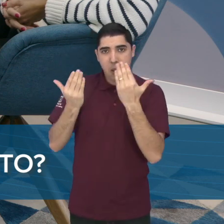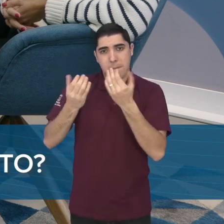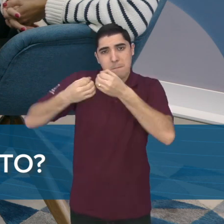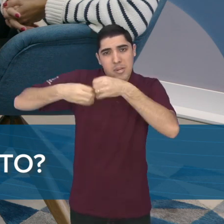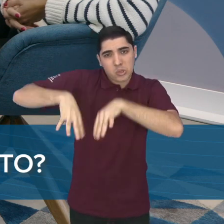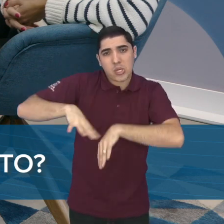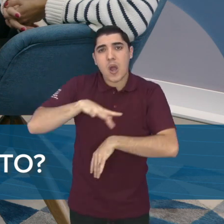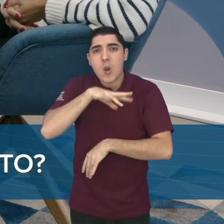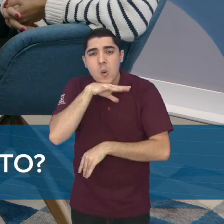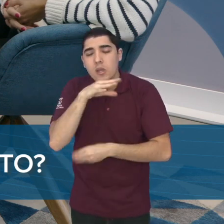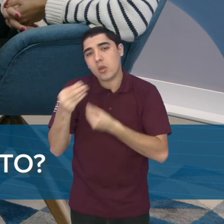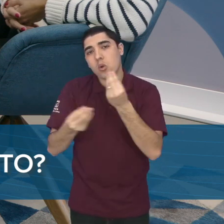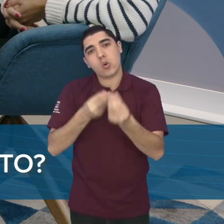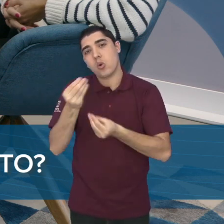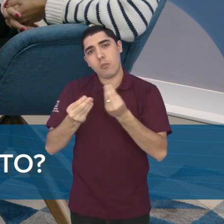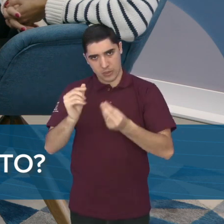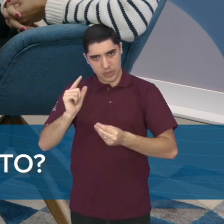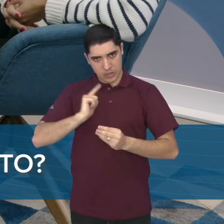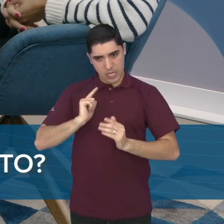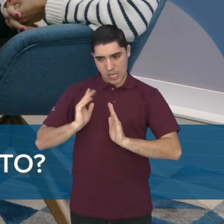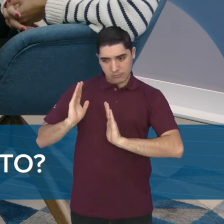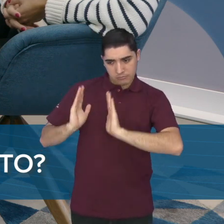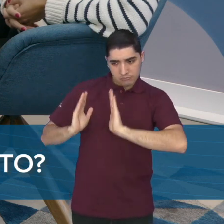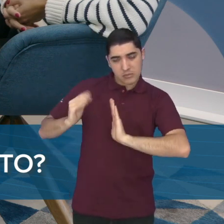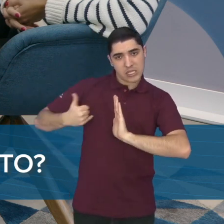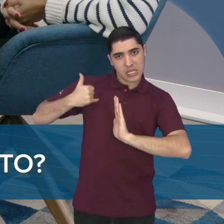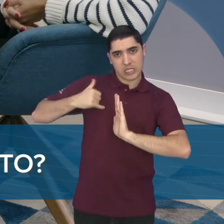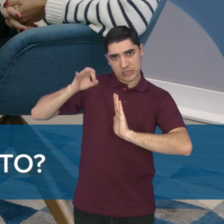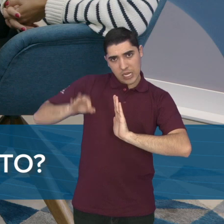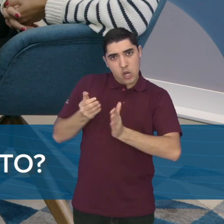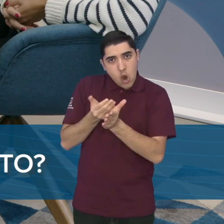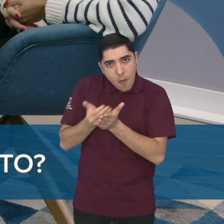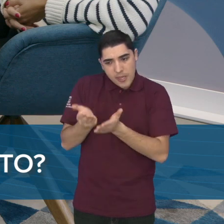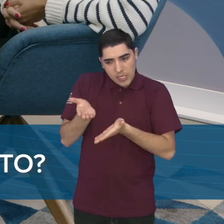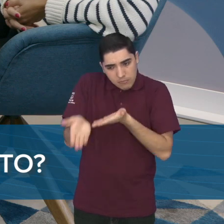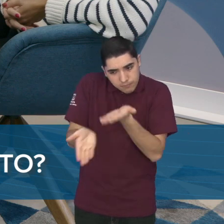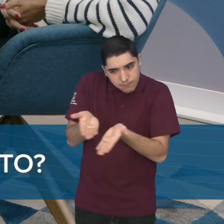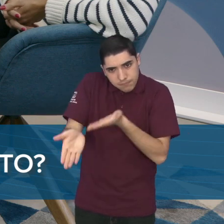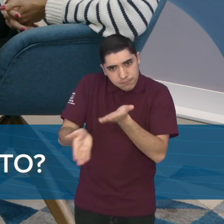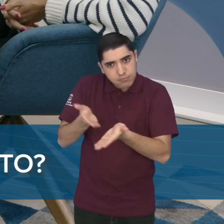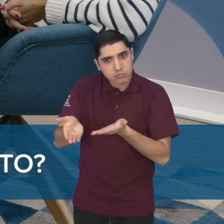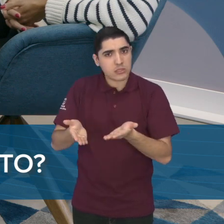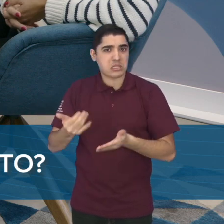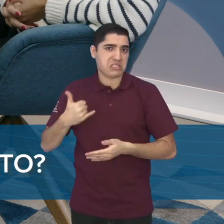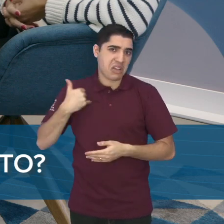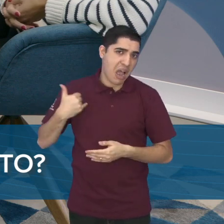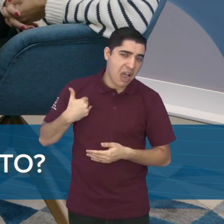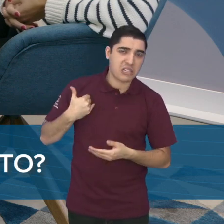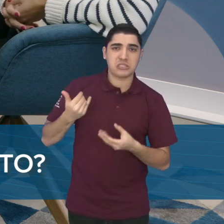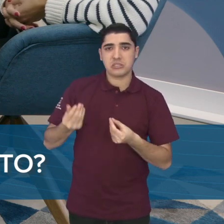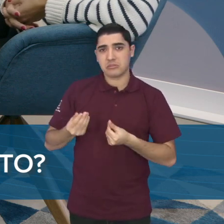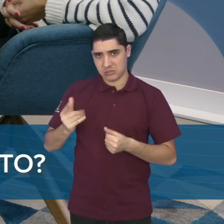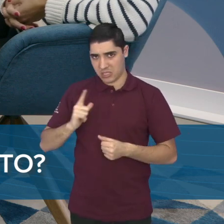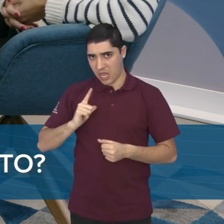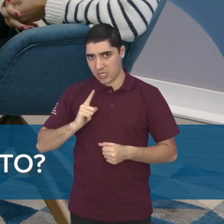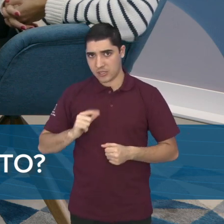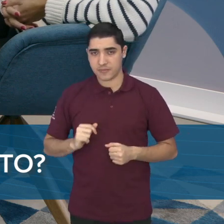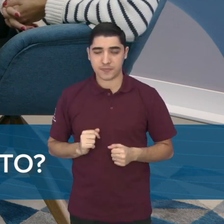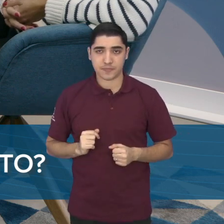mais lá na frente? Qual que seria? Tem um ponto específico para tratar com as crianças, assim, nesse sentido?